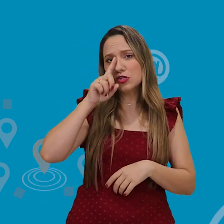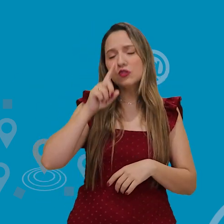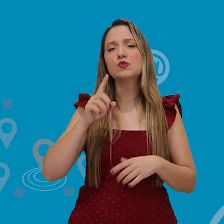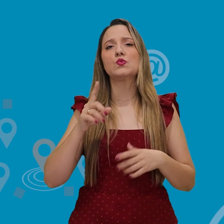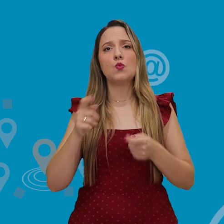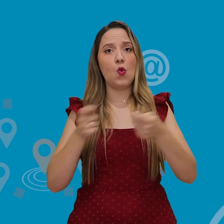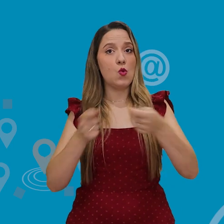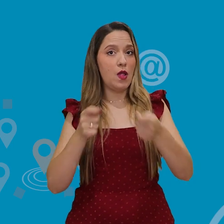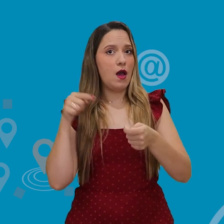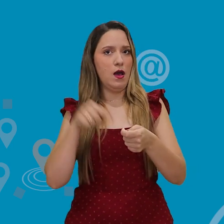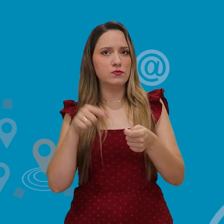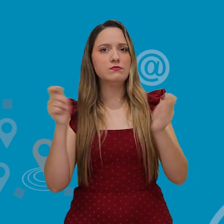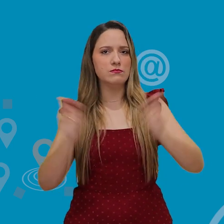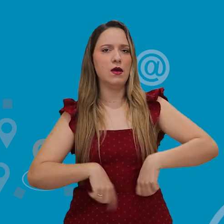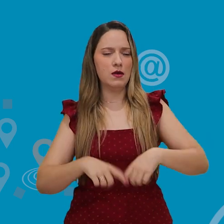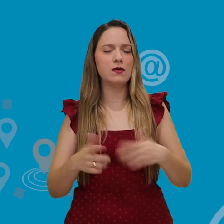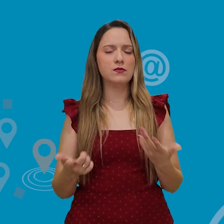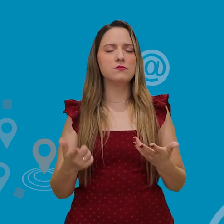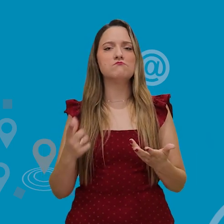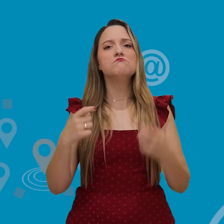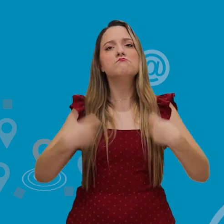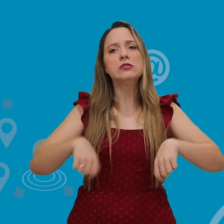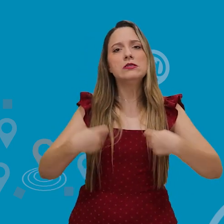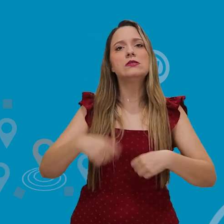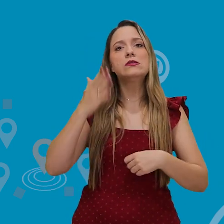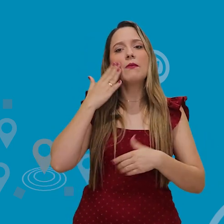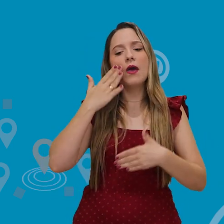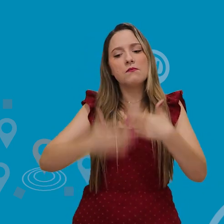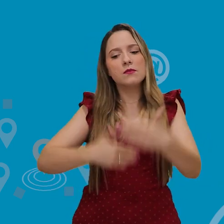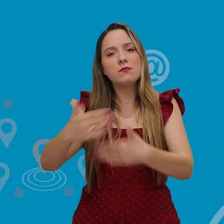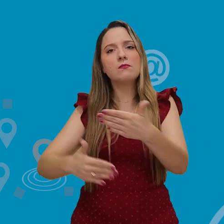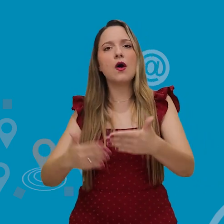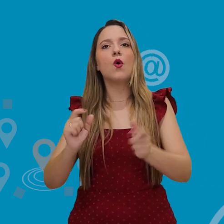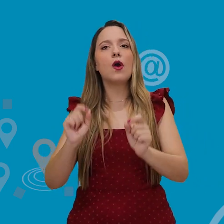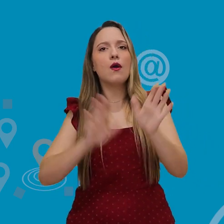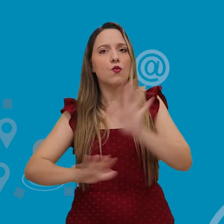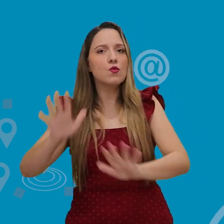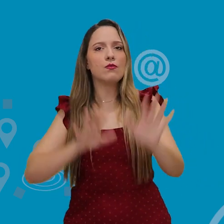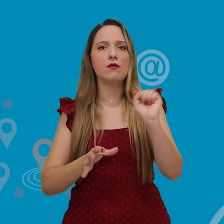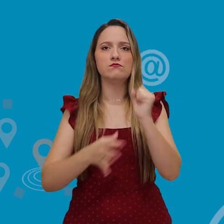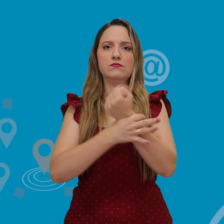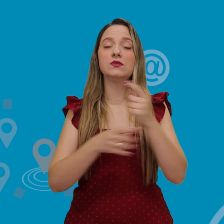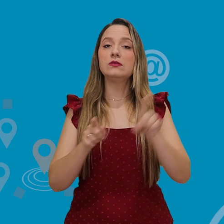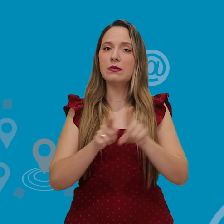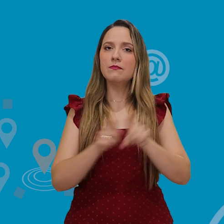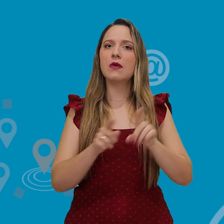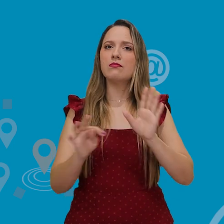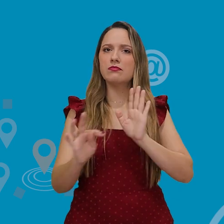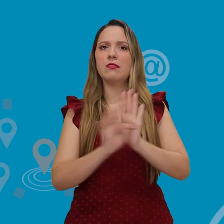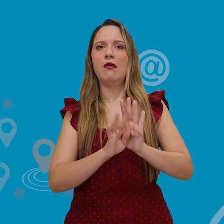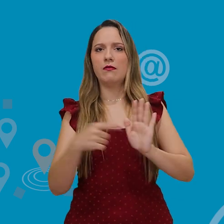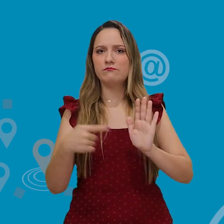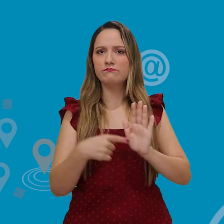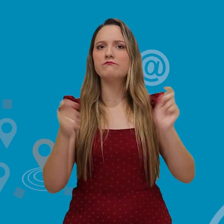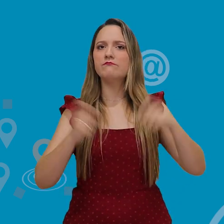que contêm um determinado risco controlado, que são imprevisíveis, e que, de certa forma, necessitam, né, de certos cuidados de segurança